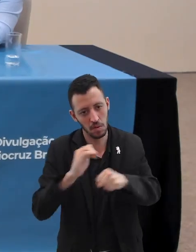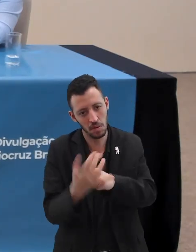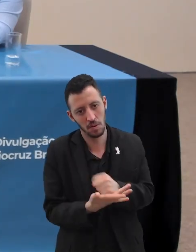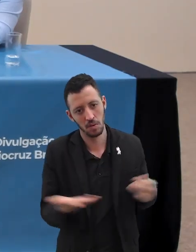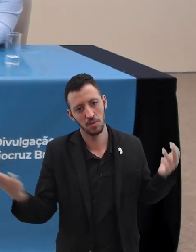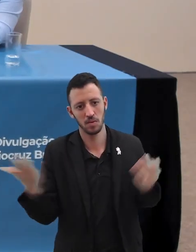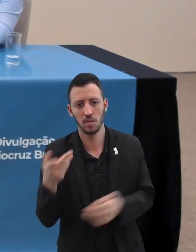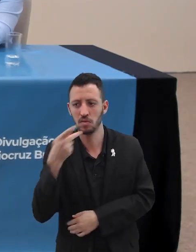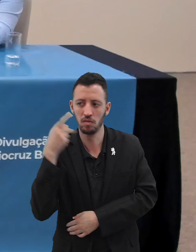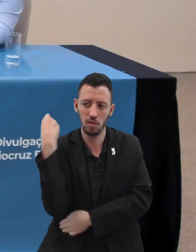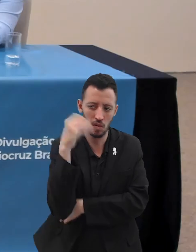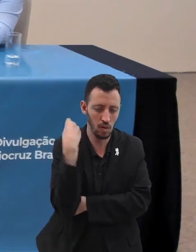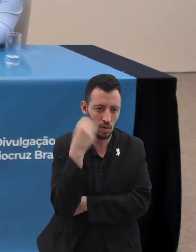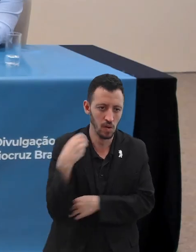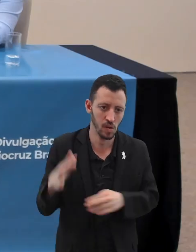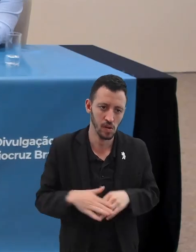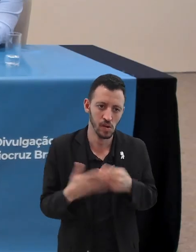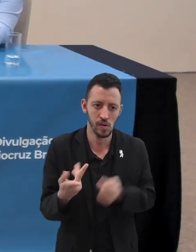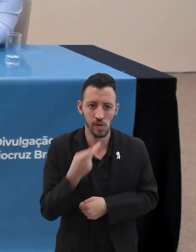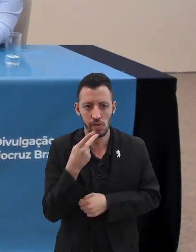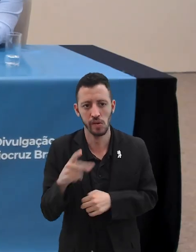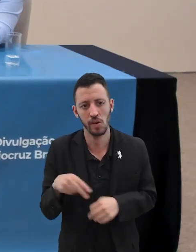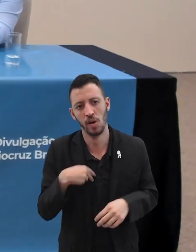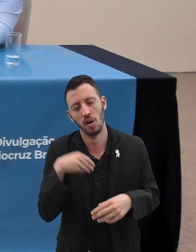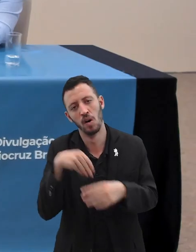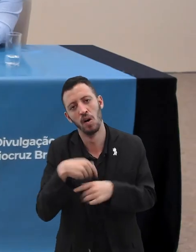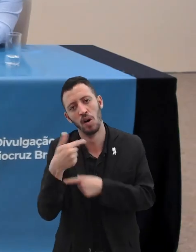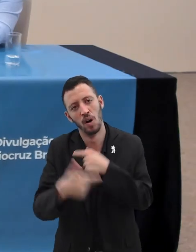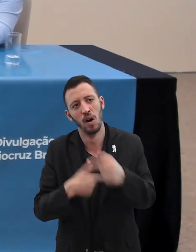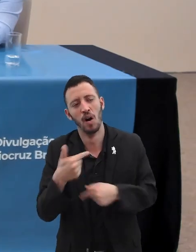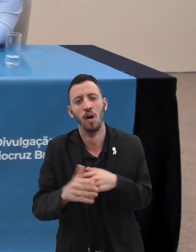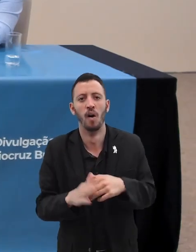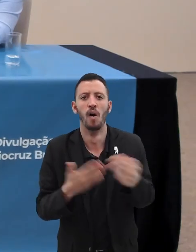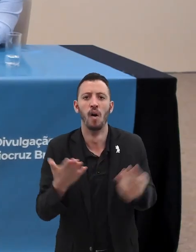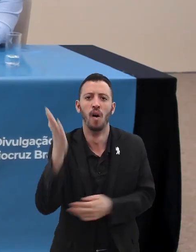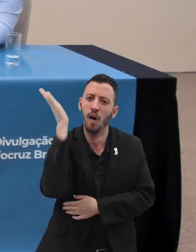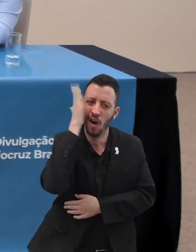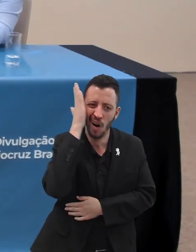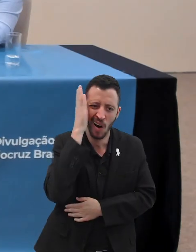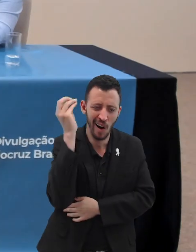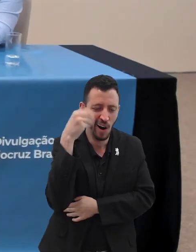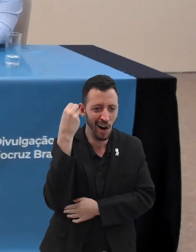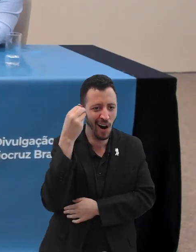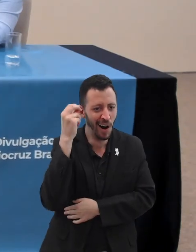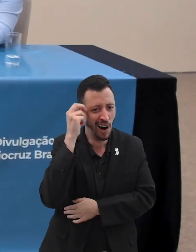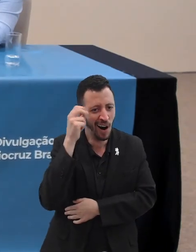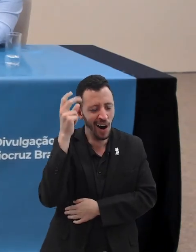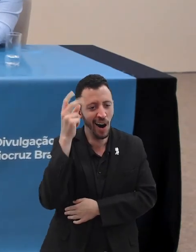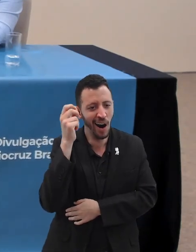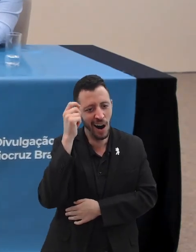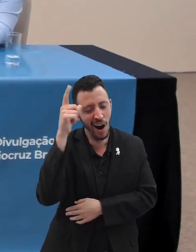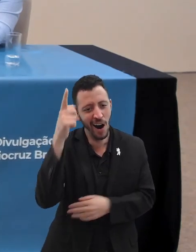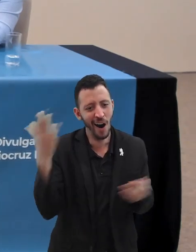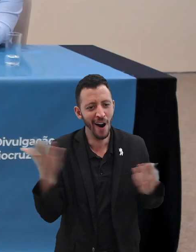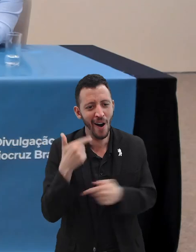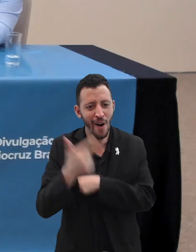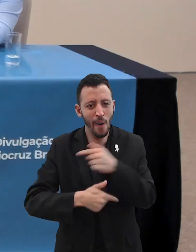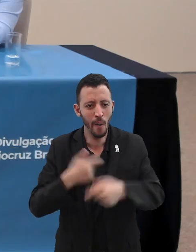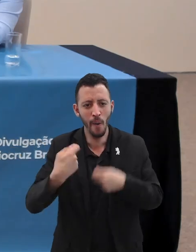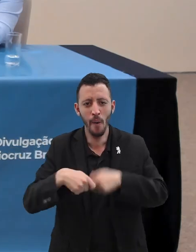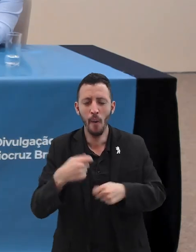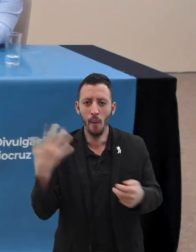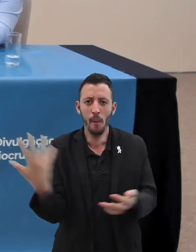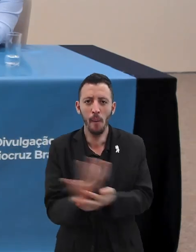eu acho que isso foi uma experiência. Eu orientei um trabalho também, me orientou, foi publicar um livro também. Esse trabalho tem que